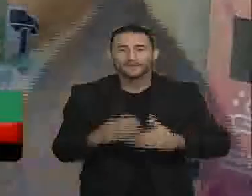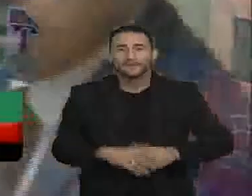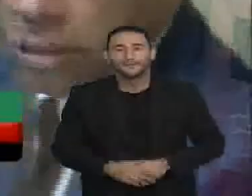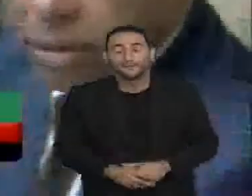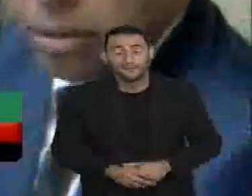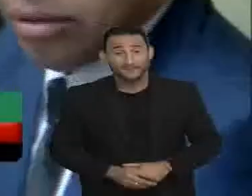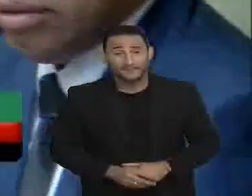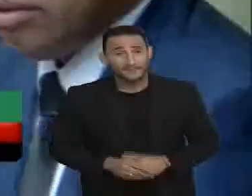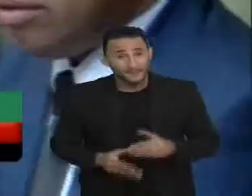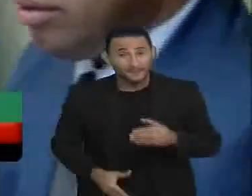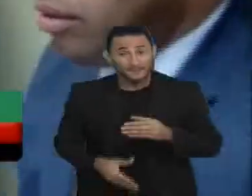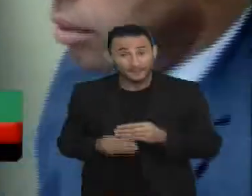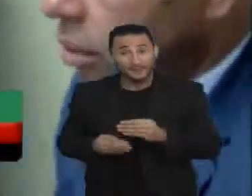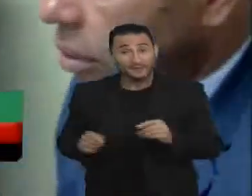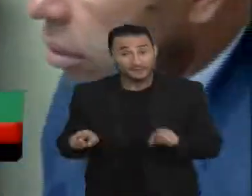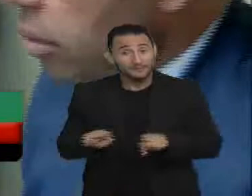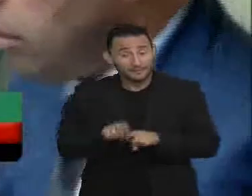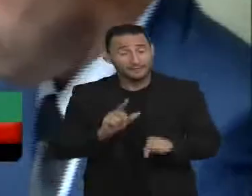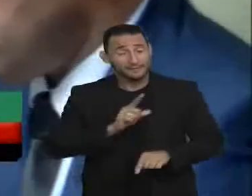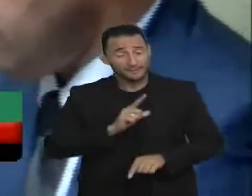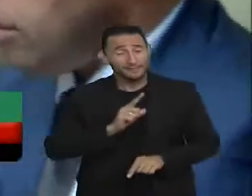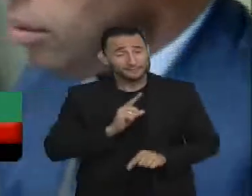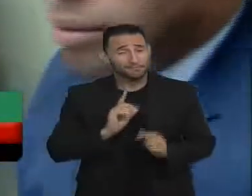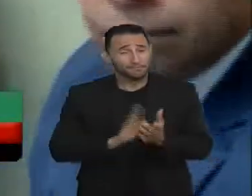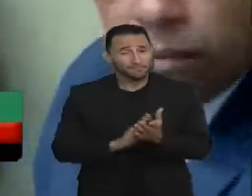Minha parte vai em palmas também. É.